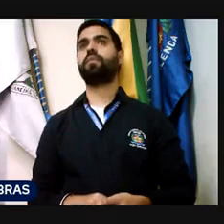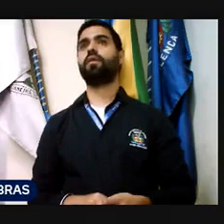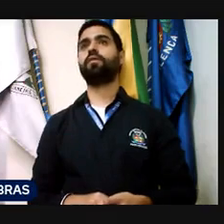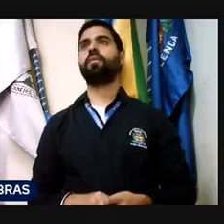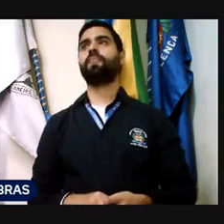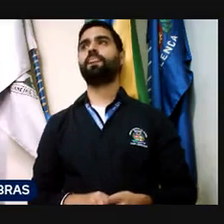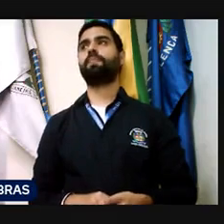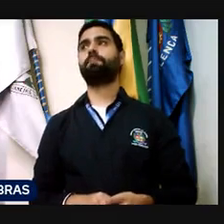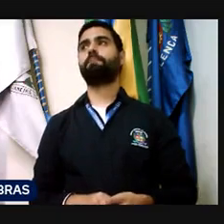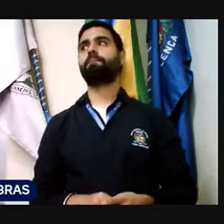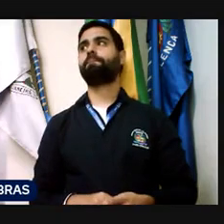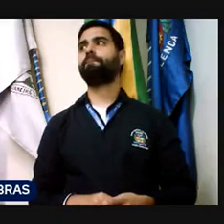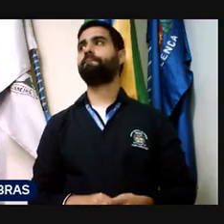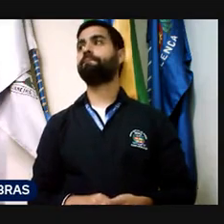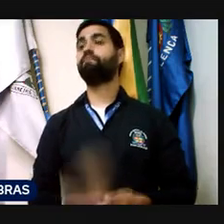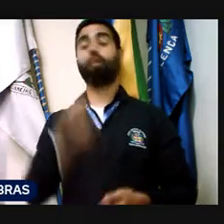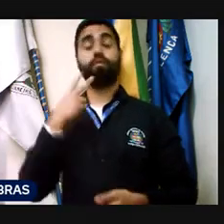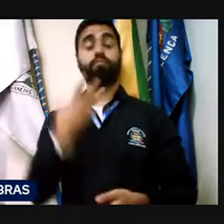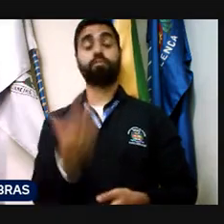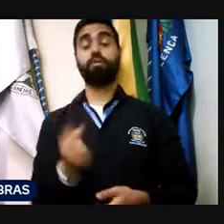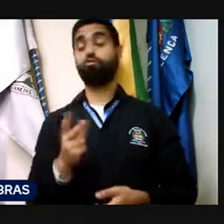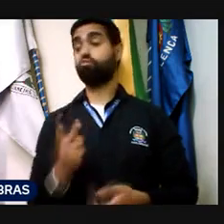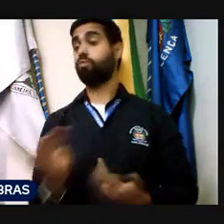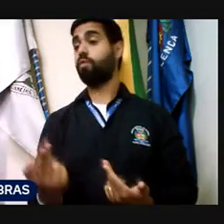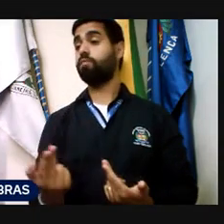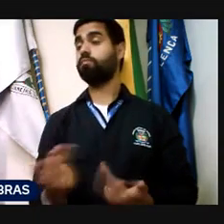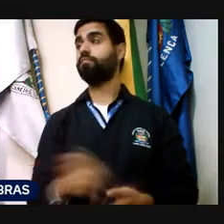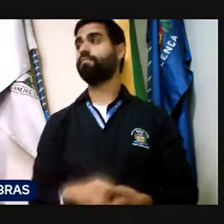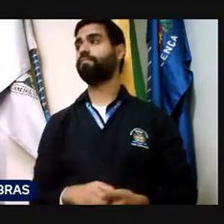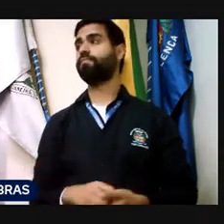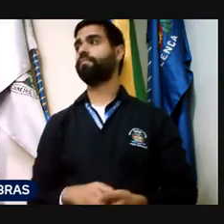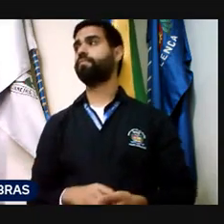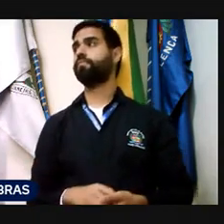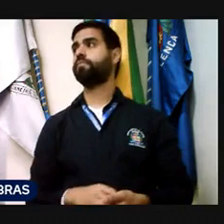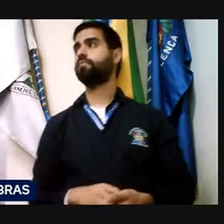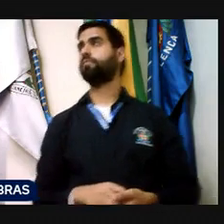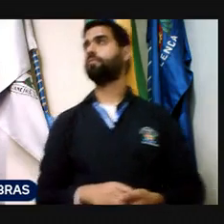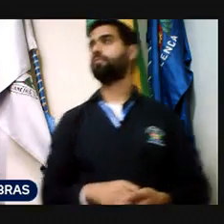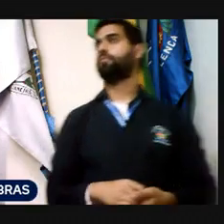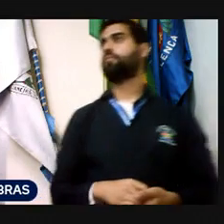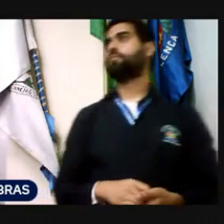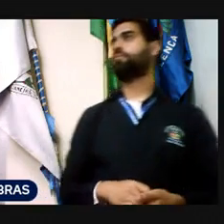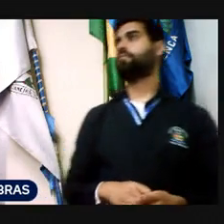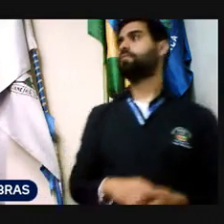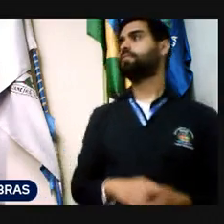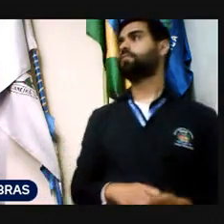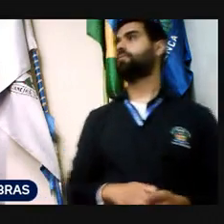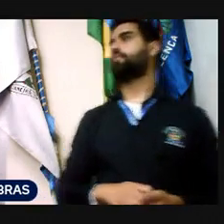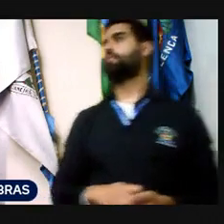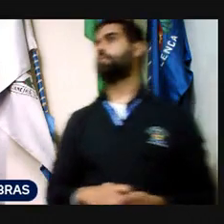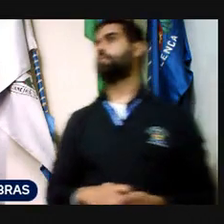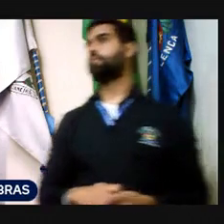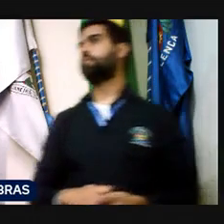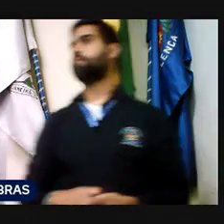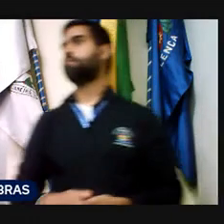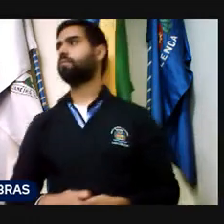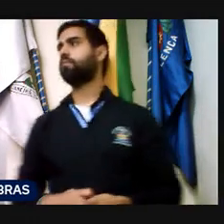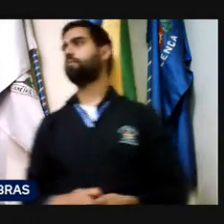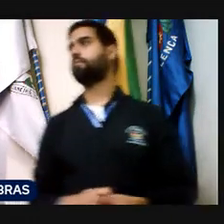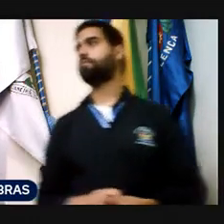passo a ordem de votação. Os vereadores concordam, permaneçam como estão. O vereador Fábio Antônio, elabore o requerimento